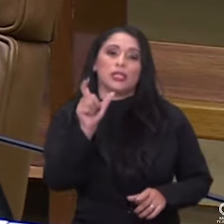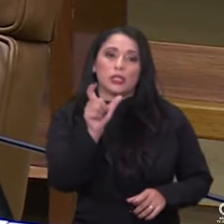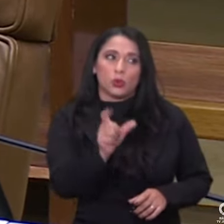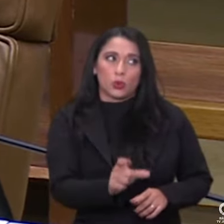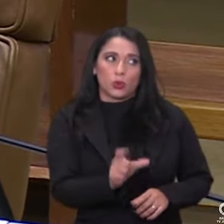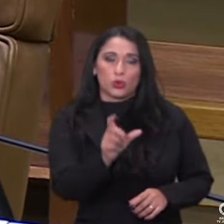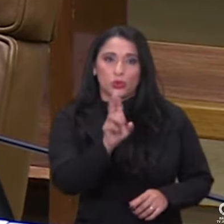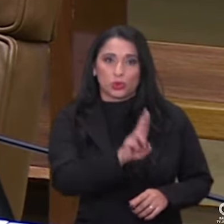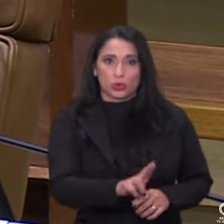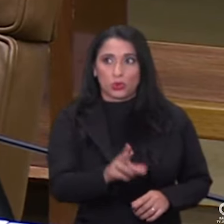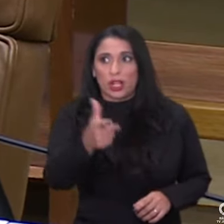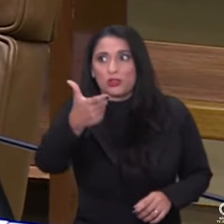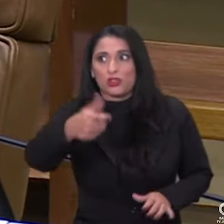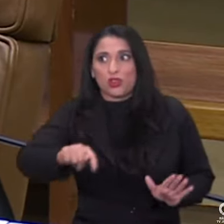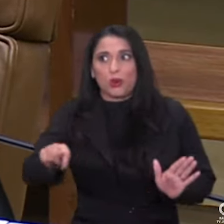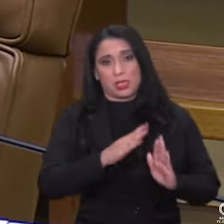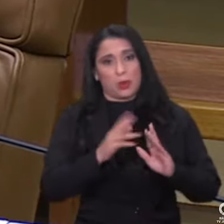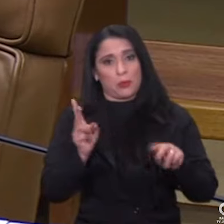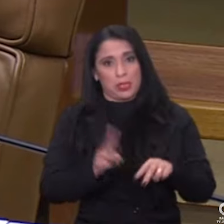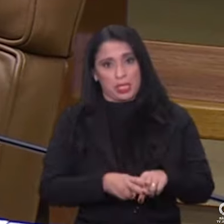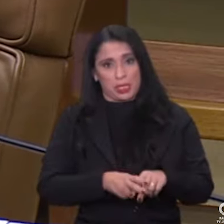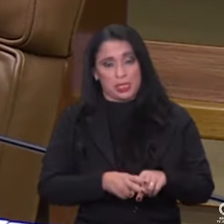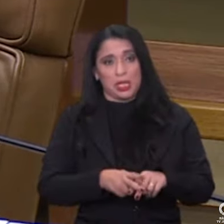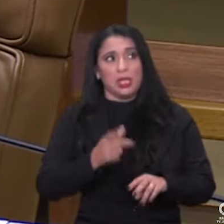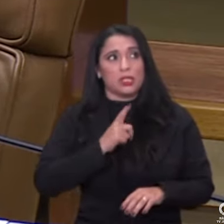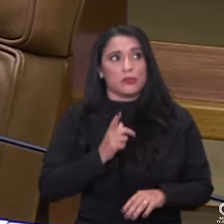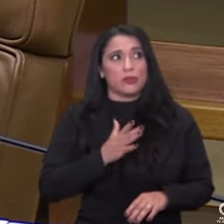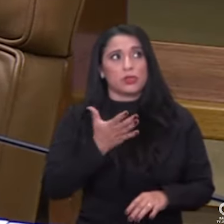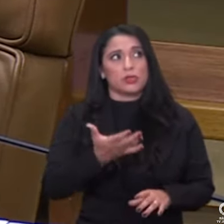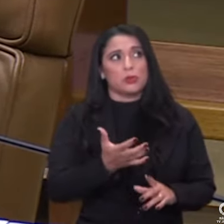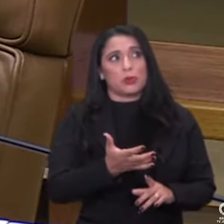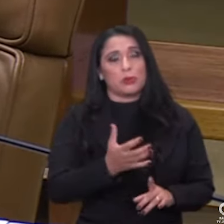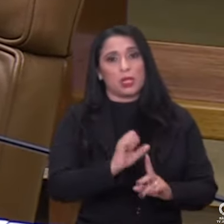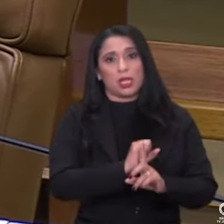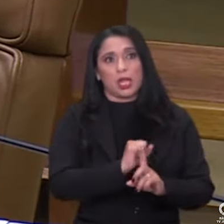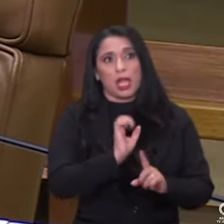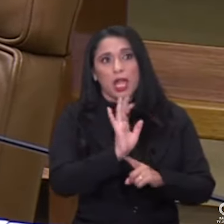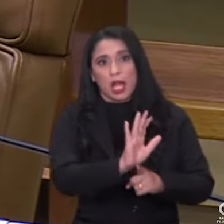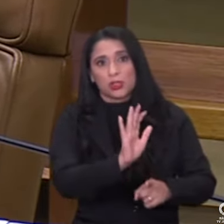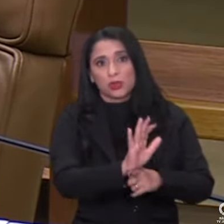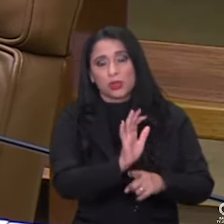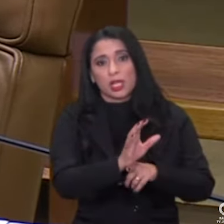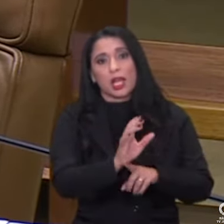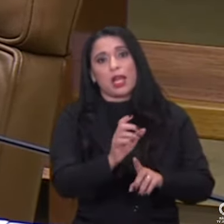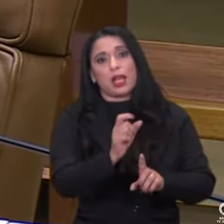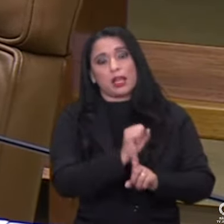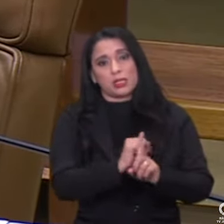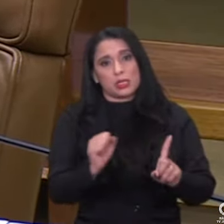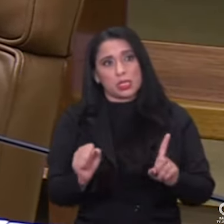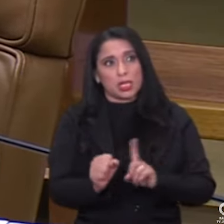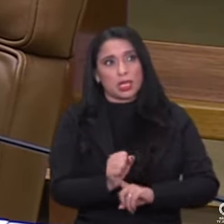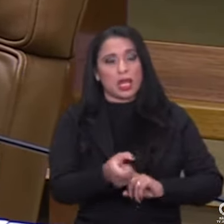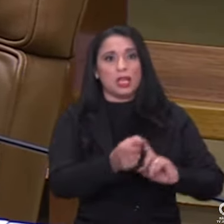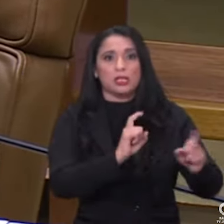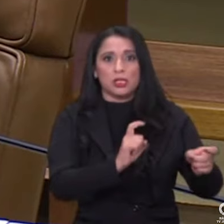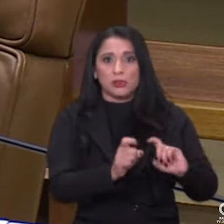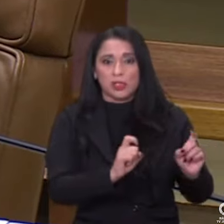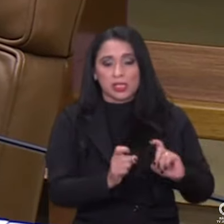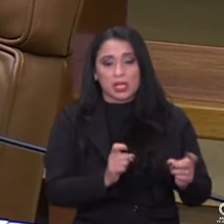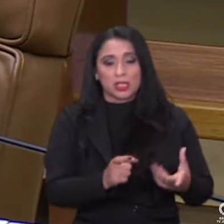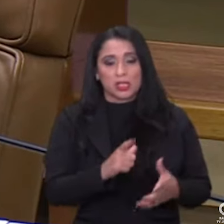de outras drogas cometam crimes. Então, nós temos despenalização, que foi o voto do pertence, nós temos